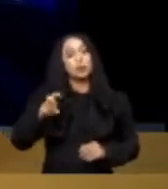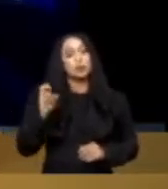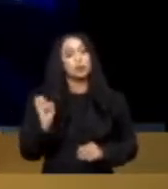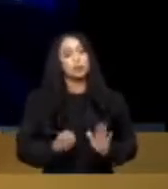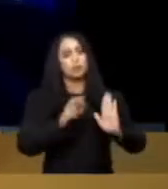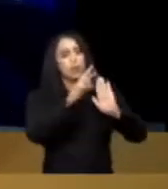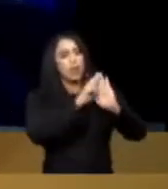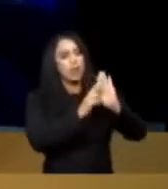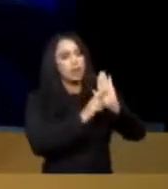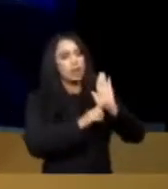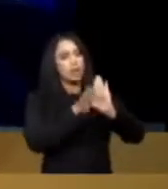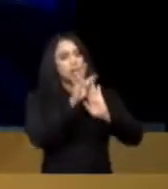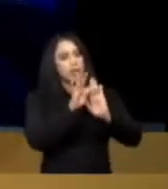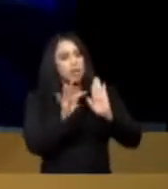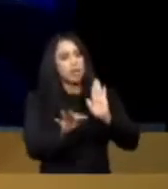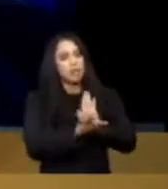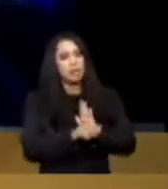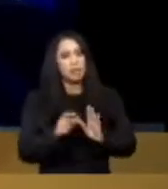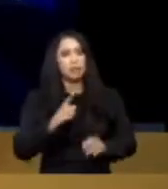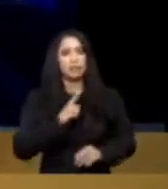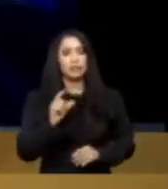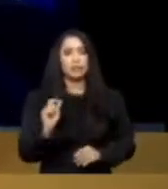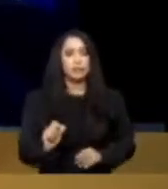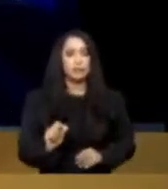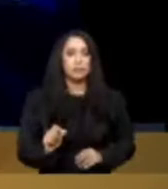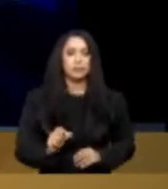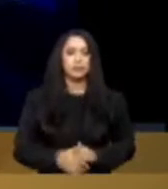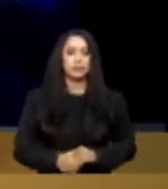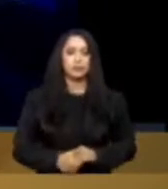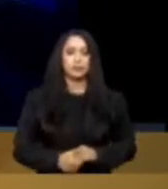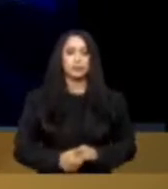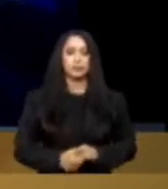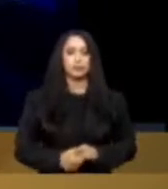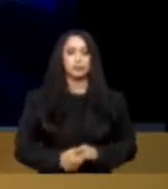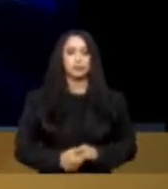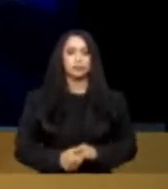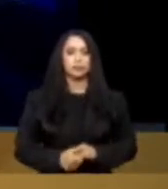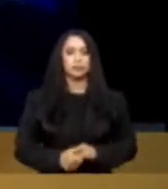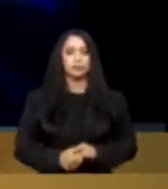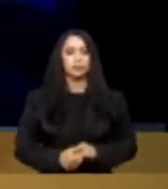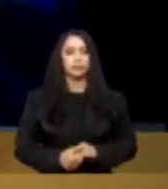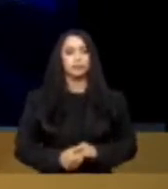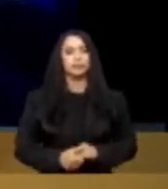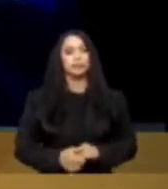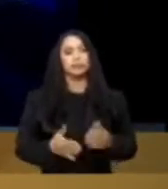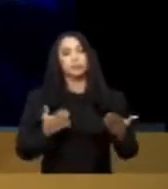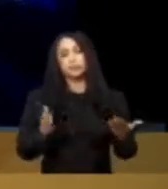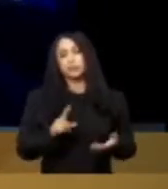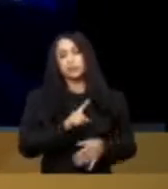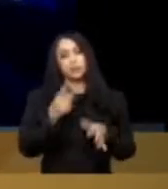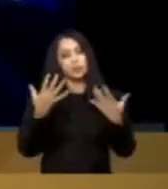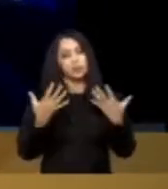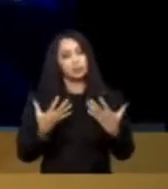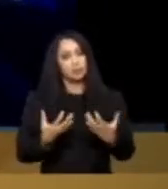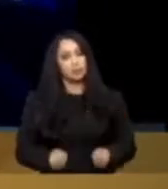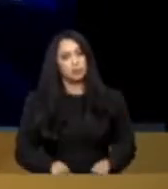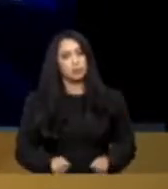redação dada pela Lei 9.494, de 97, por restringir indevidamente